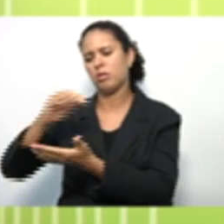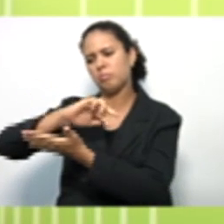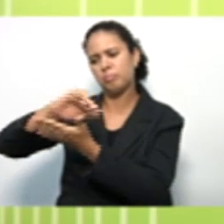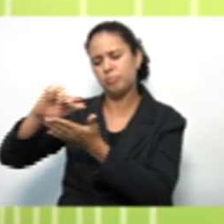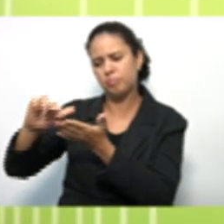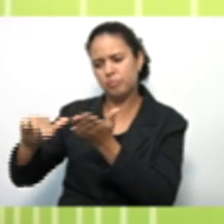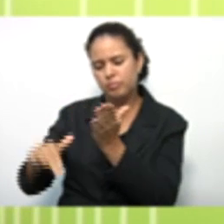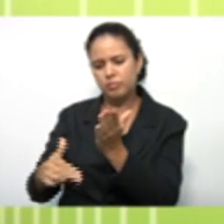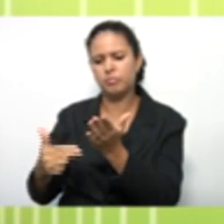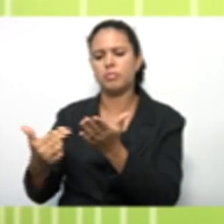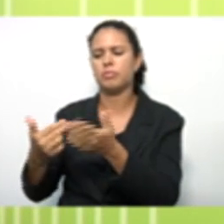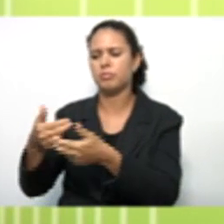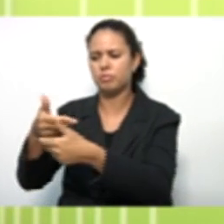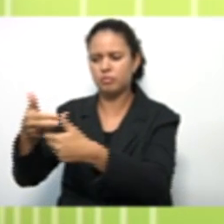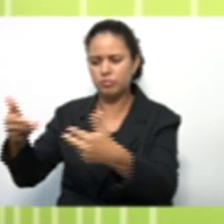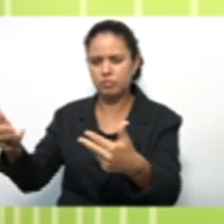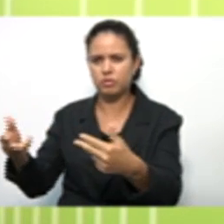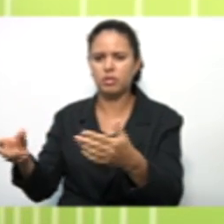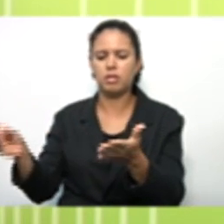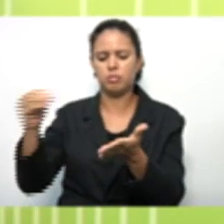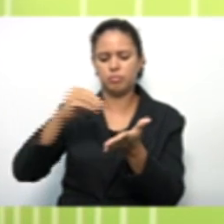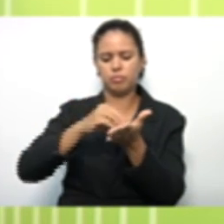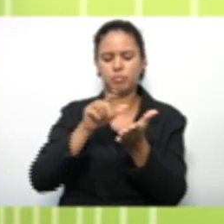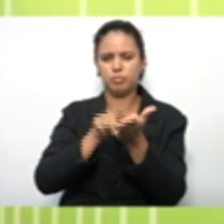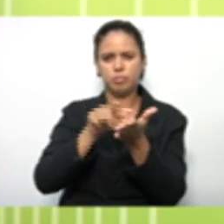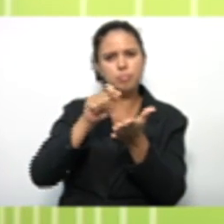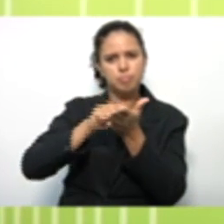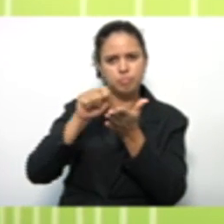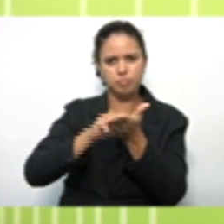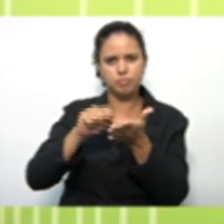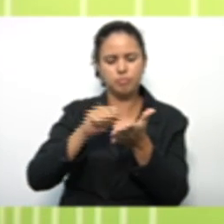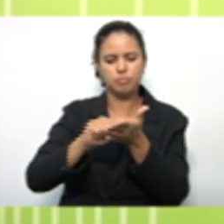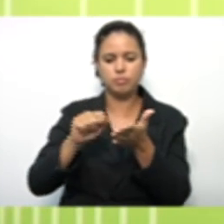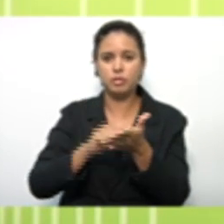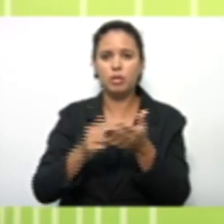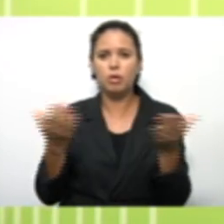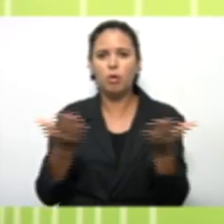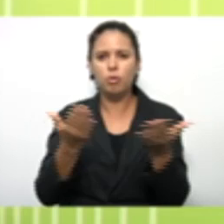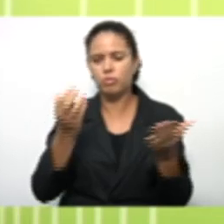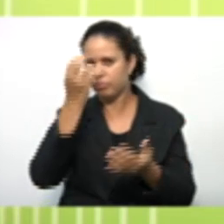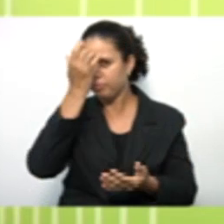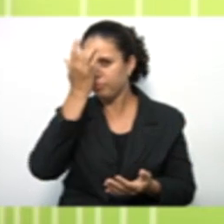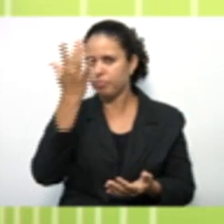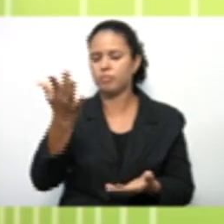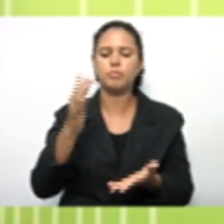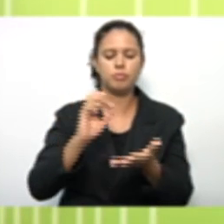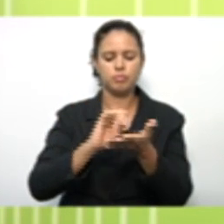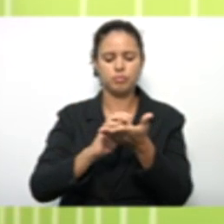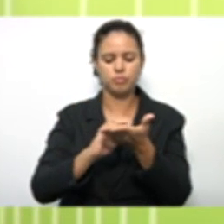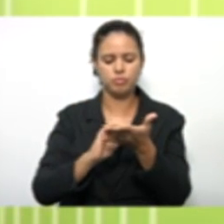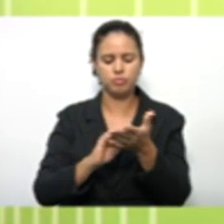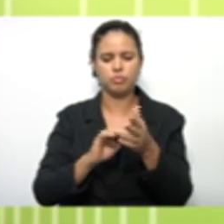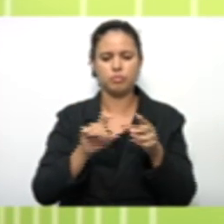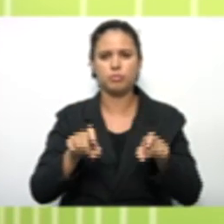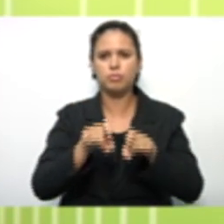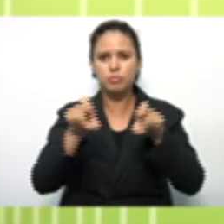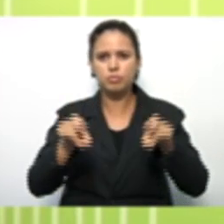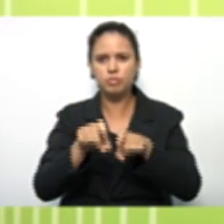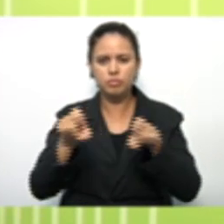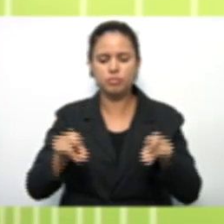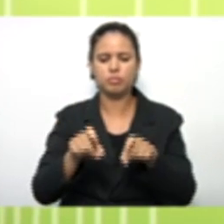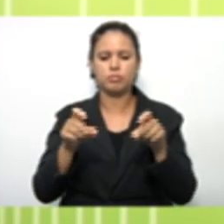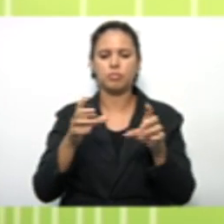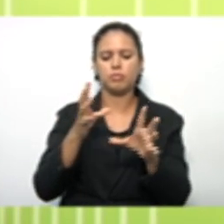e posteriormente, nós temos hoje os computadores, as calculadoras, o que fizeram o quê? Evoluir ainda mais